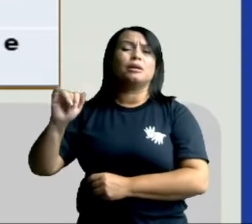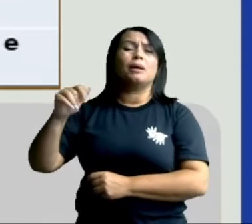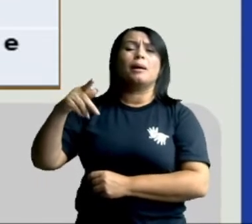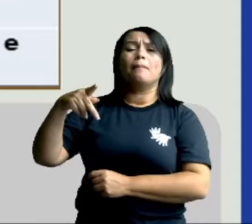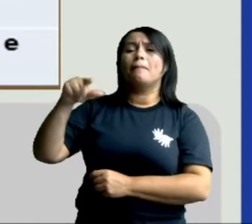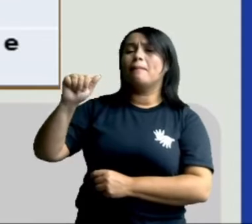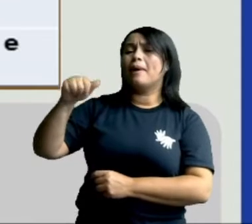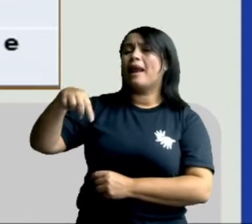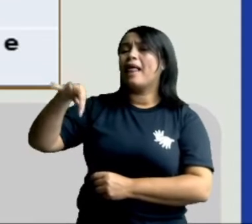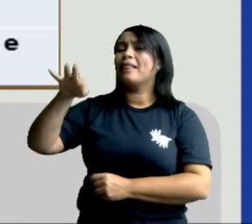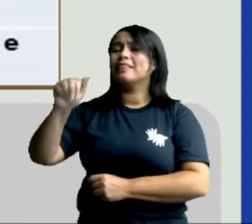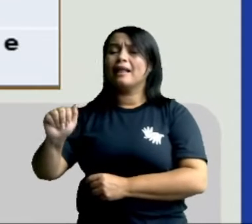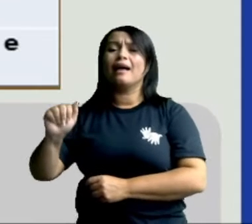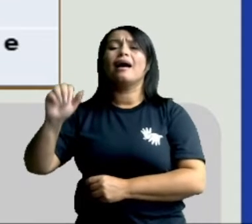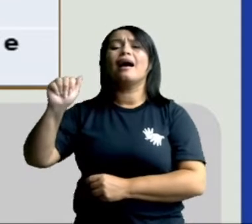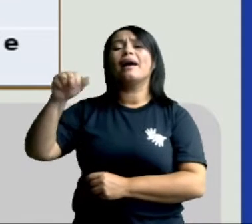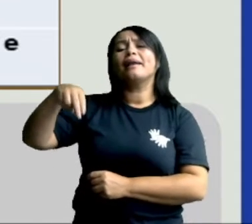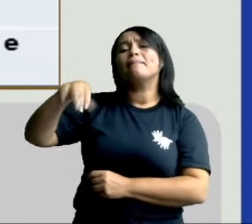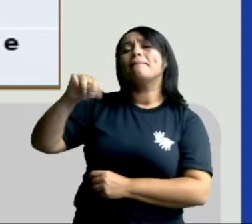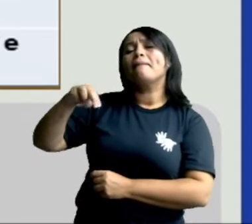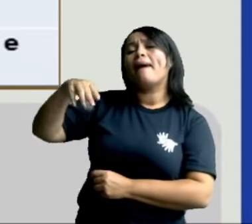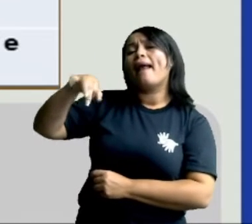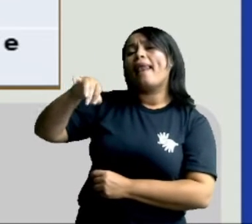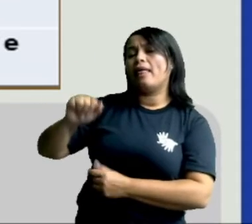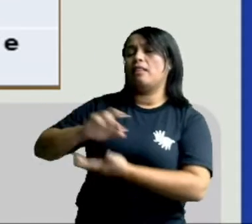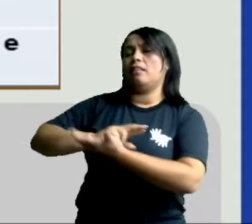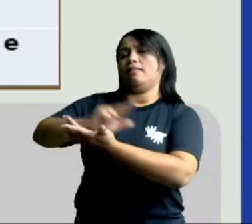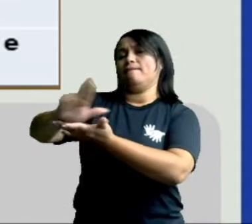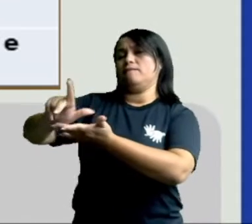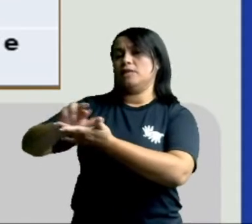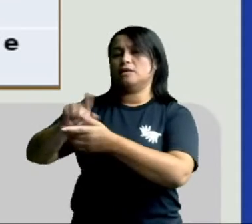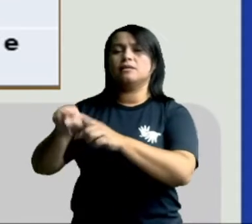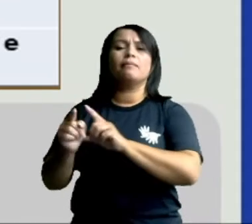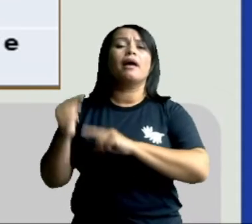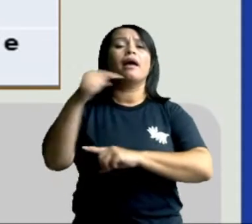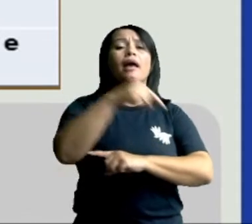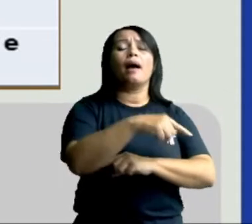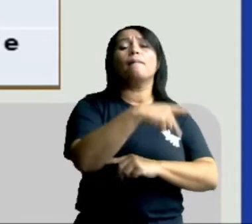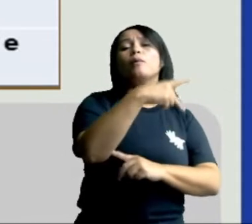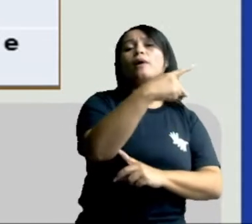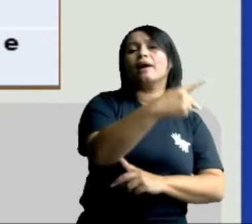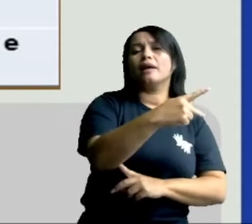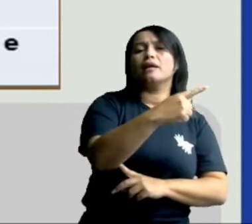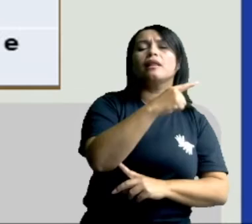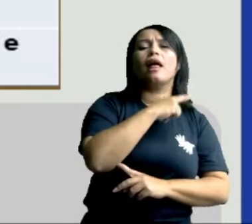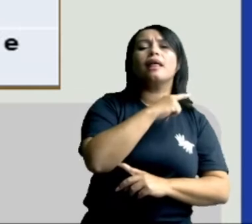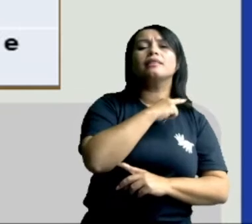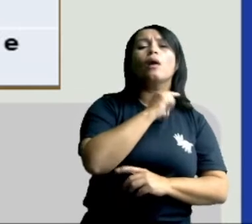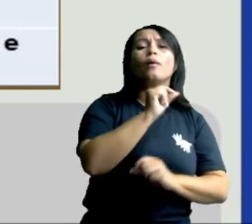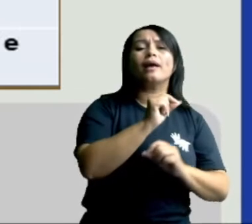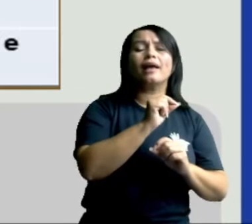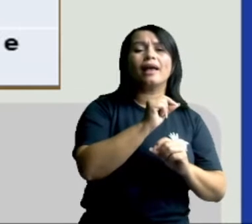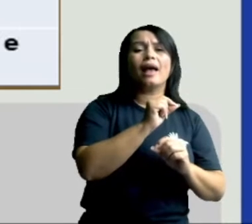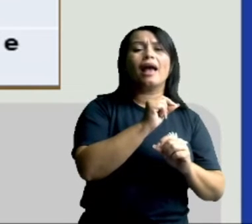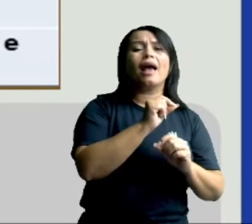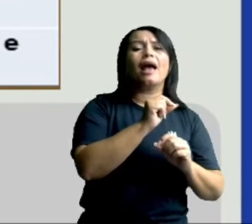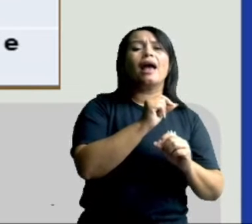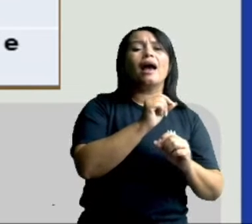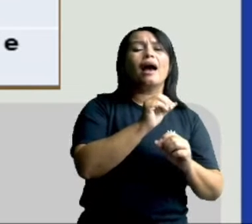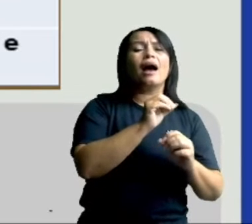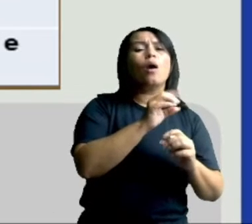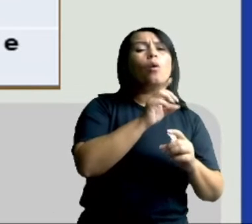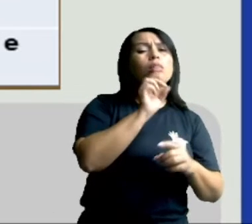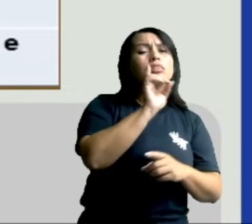certo? Vários reinos ela vai constituir. A procarionte, a molécula de DNA ela é